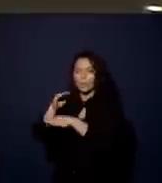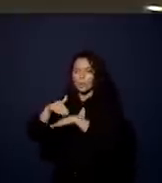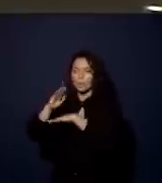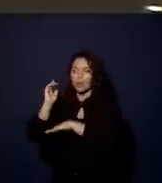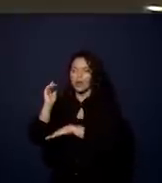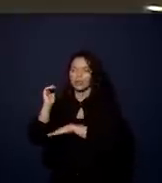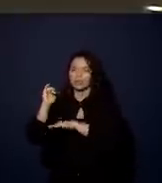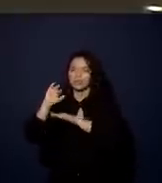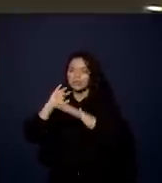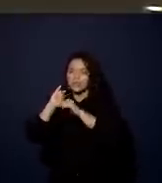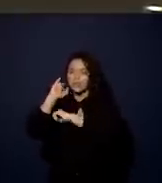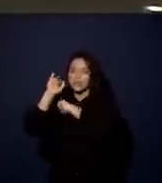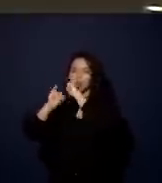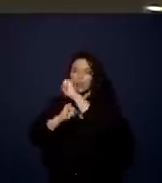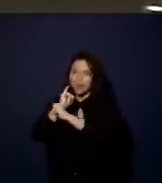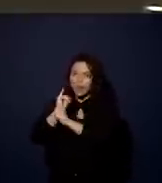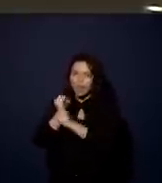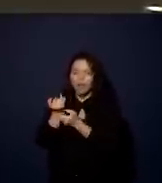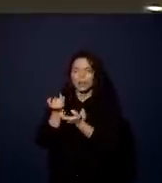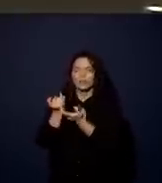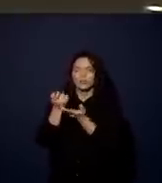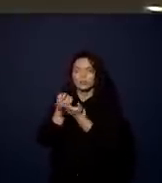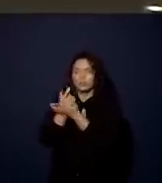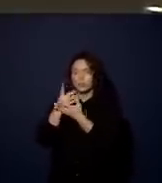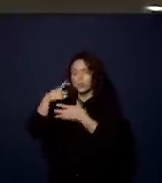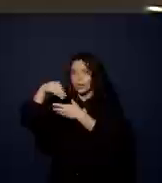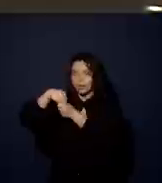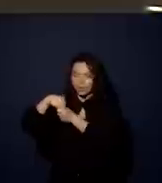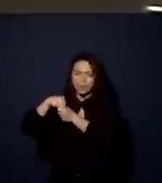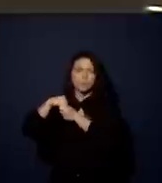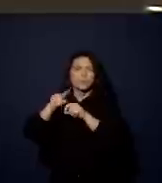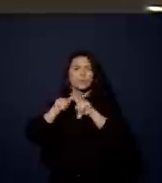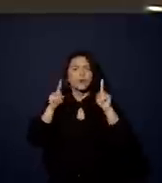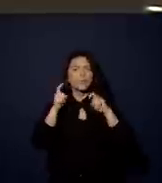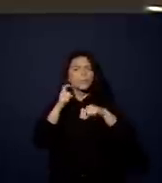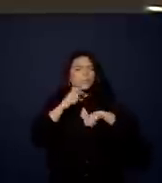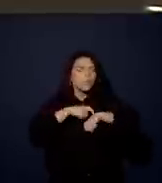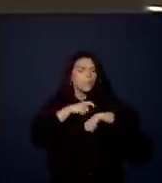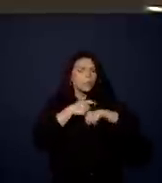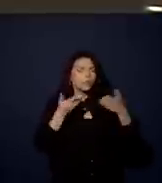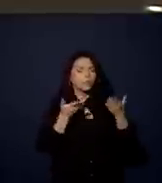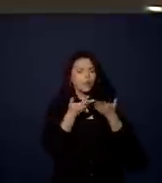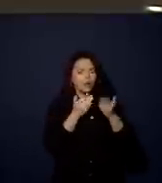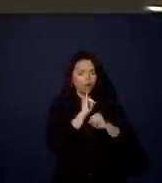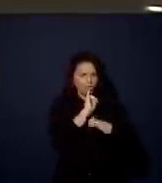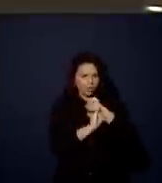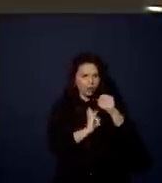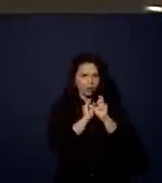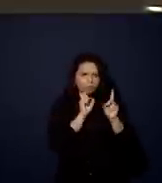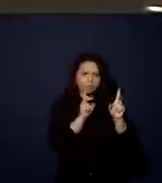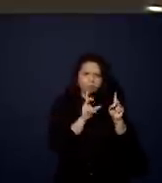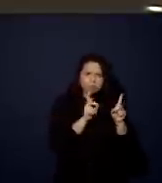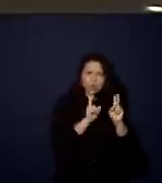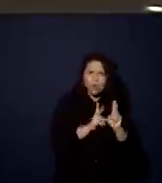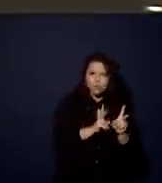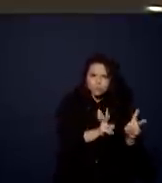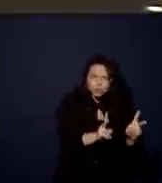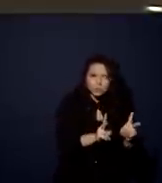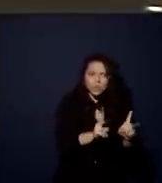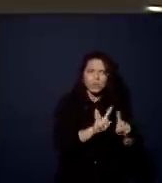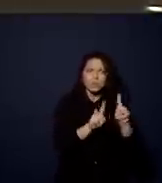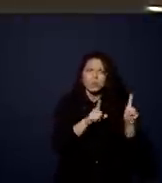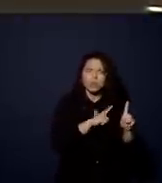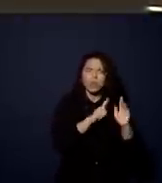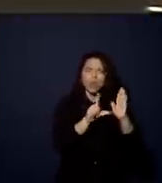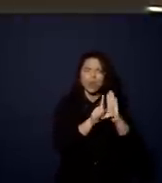vocês Qual que é o momento né do e-commerce a partir de agora né a gente tem uma retomada de varejo físico já há algum tempo